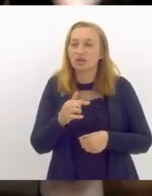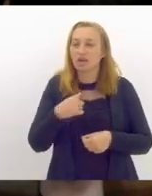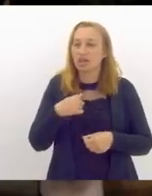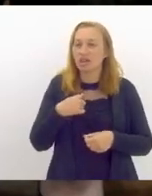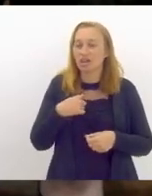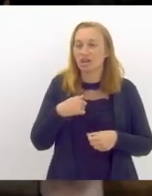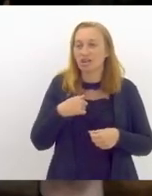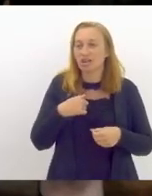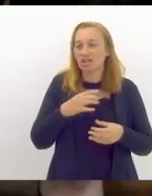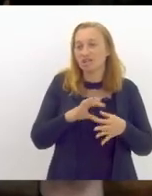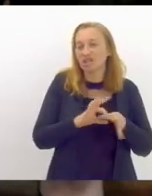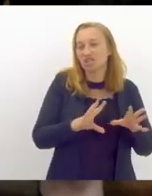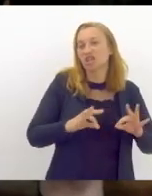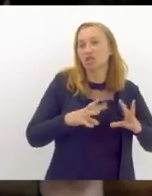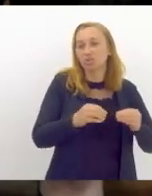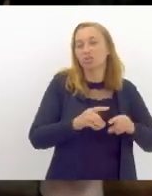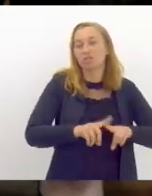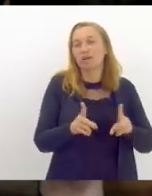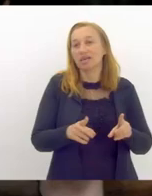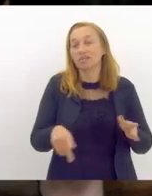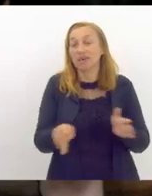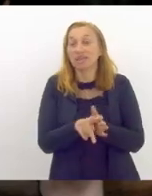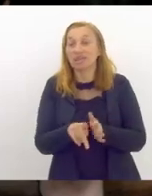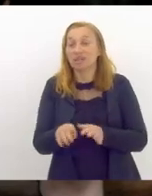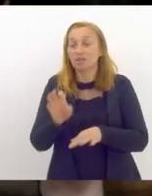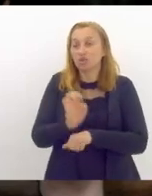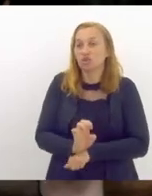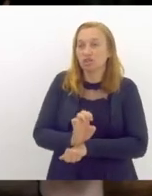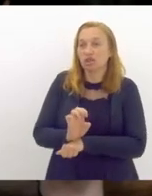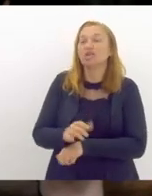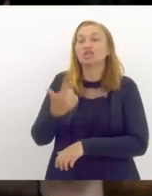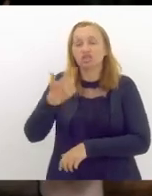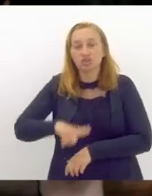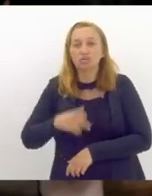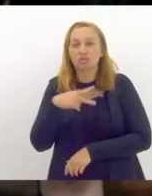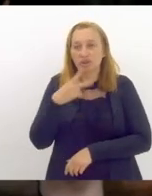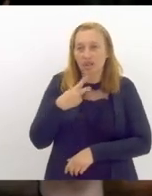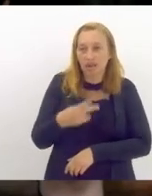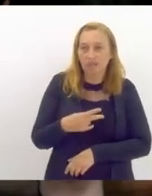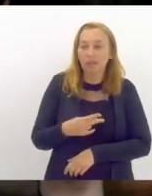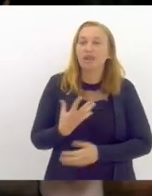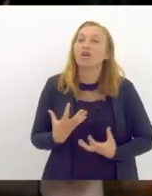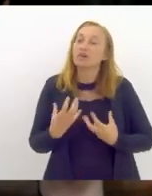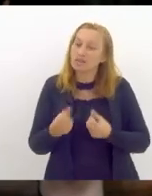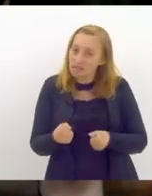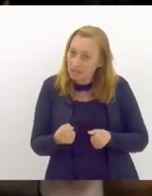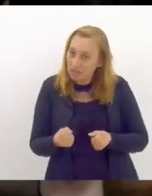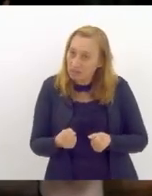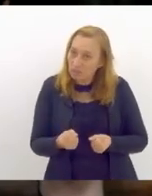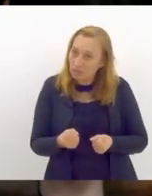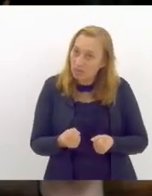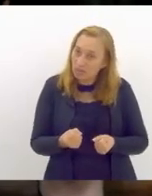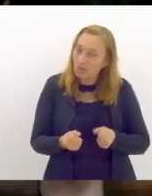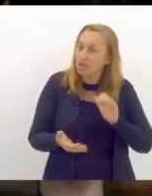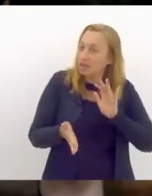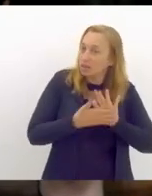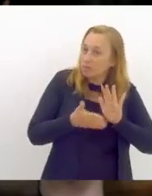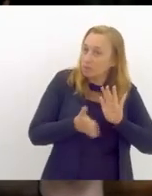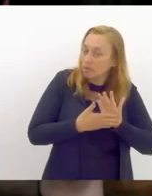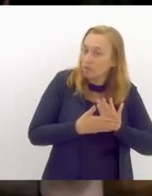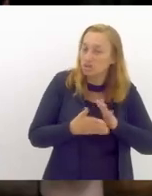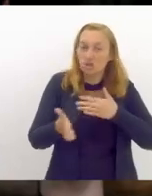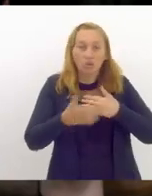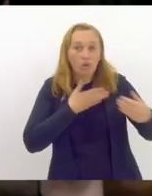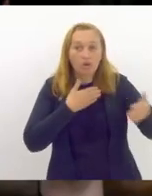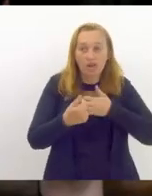disposto a ceder tudo mas vai ter sempre uma questão do Estado eu queria de novo dizer o seguinte Eu aceitarei a proposta que